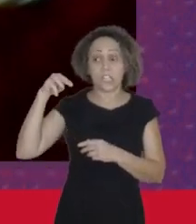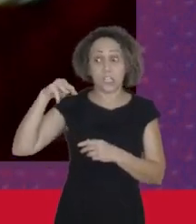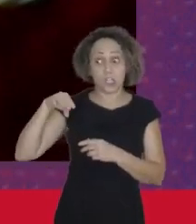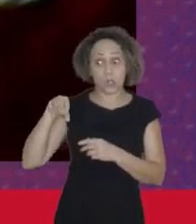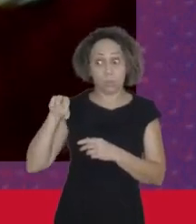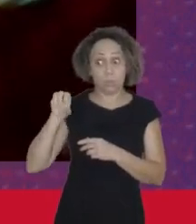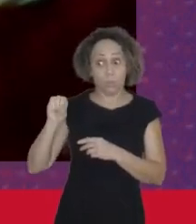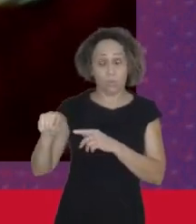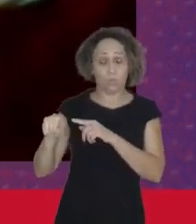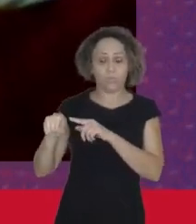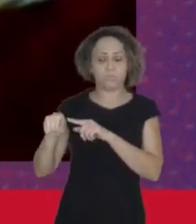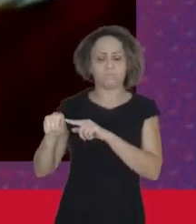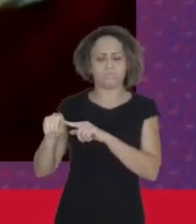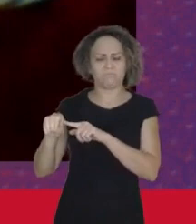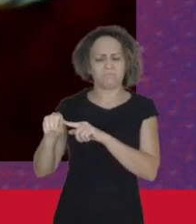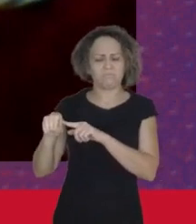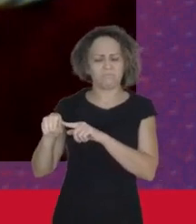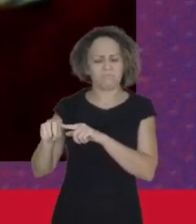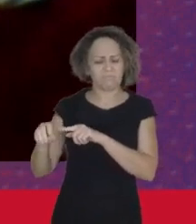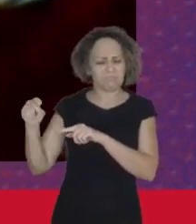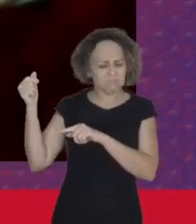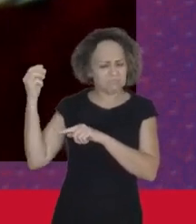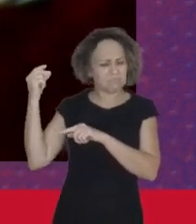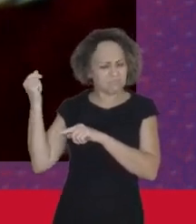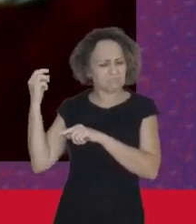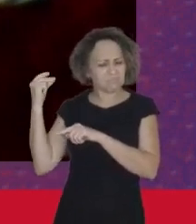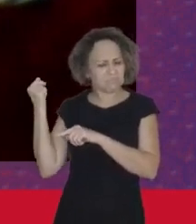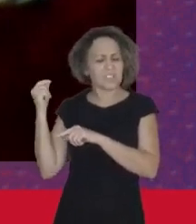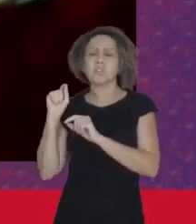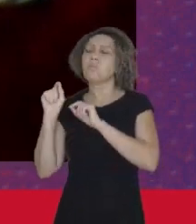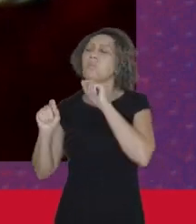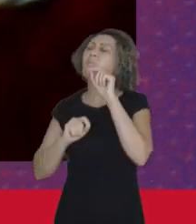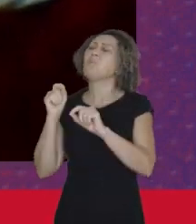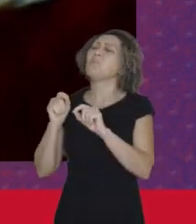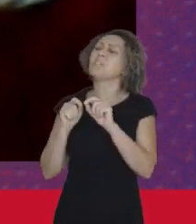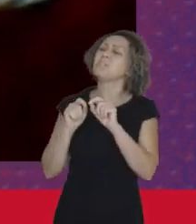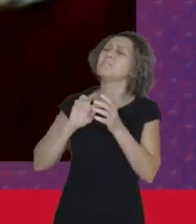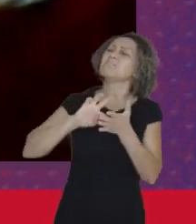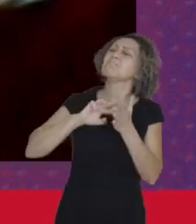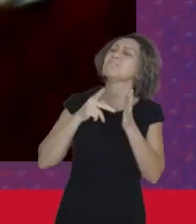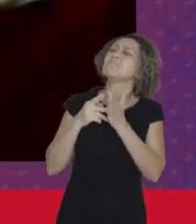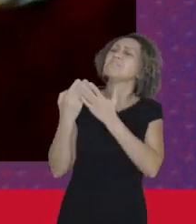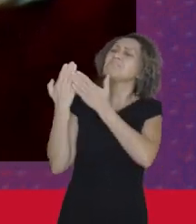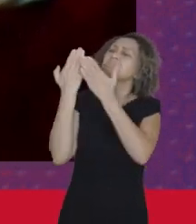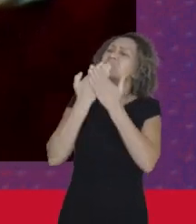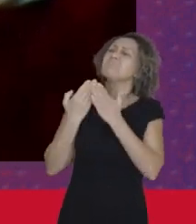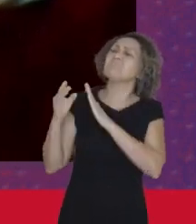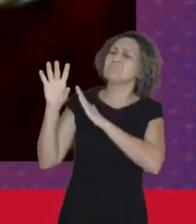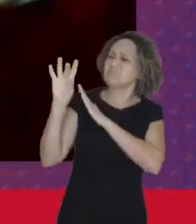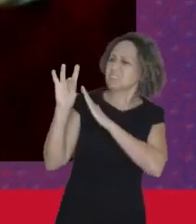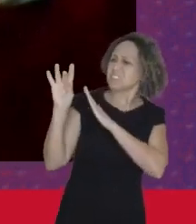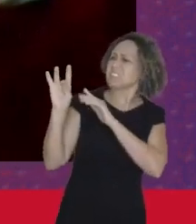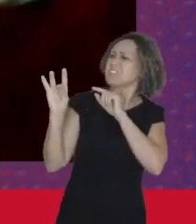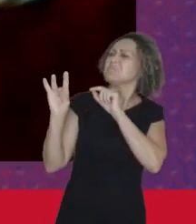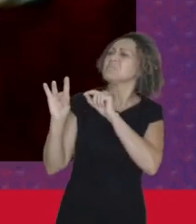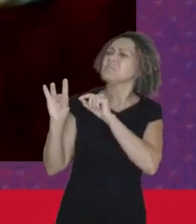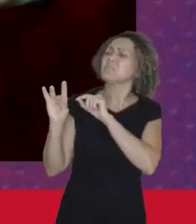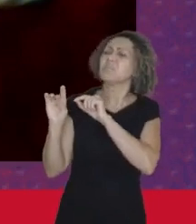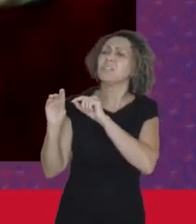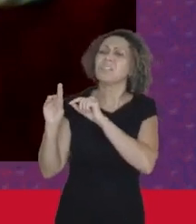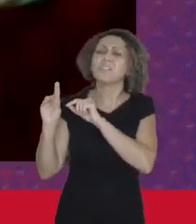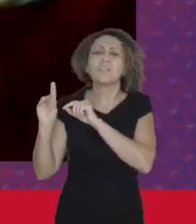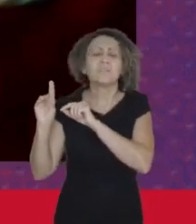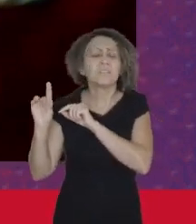a concepção científica da deficiência, que deixa de ser vista como um